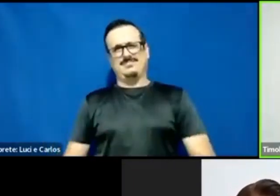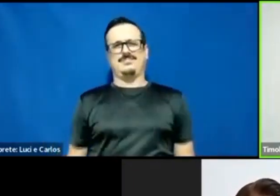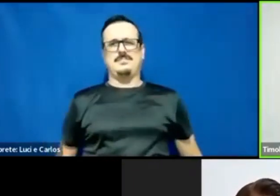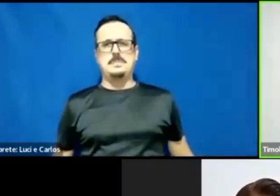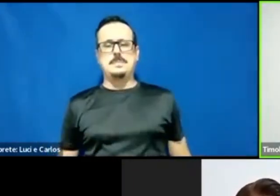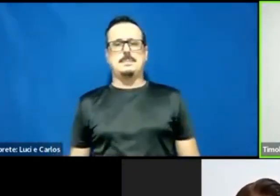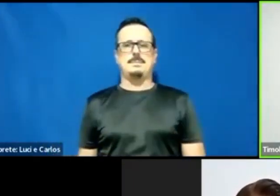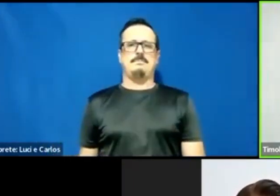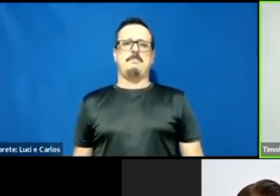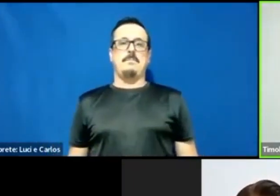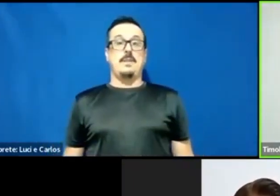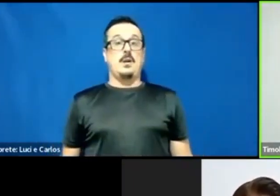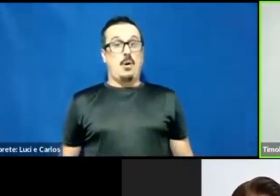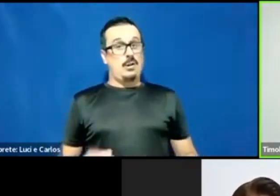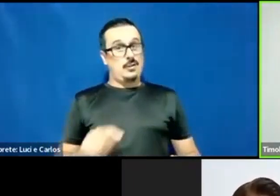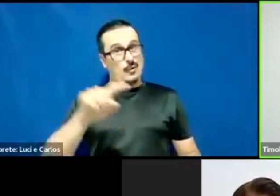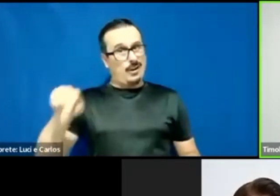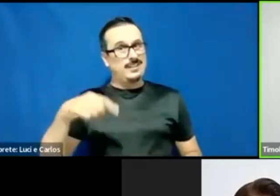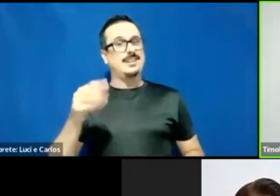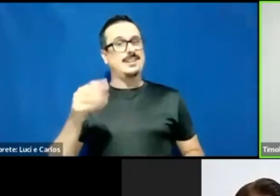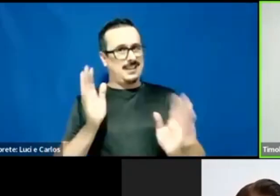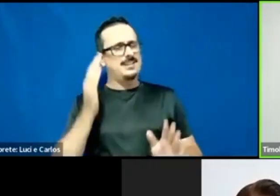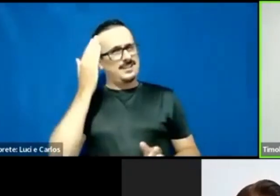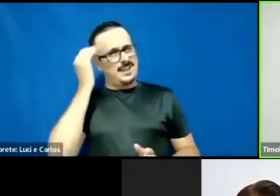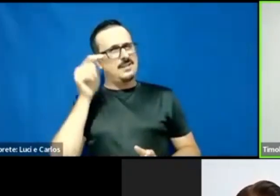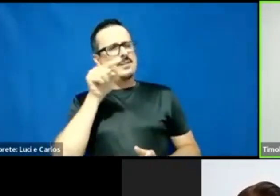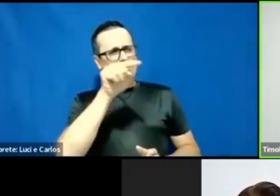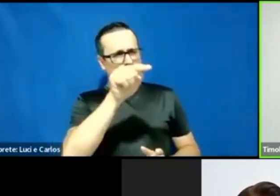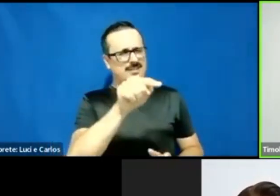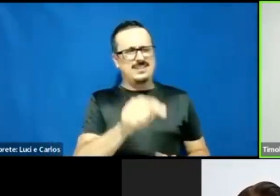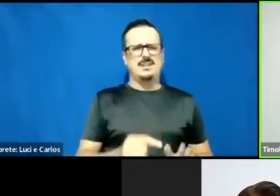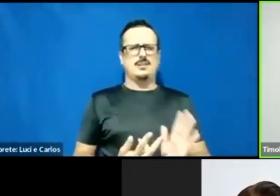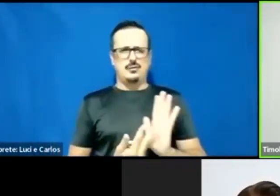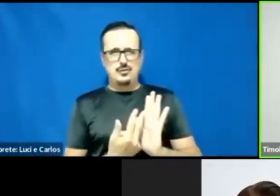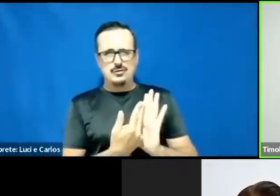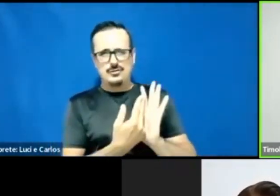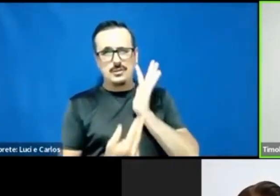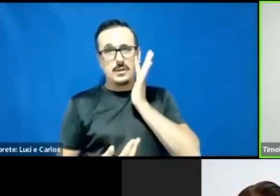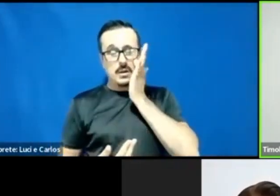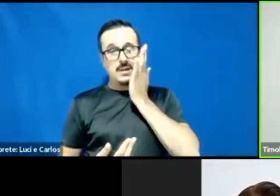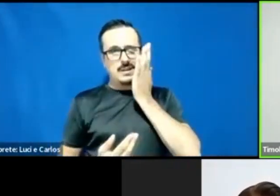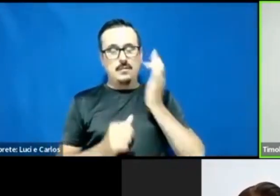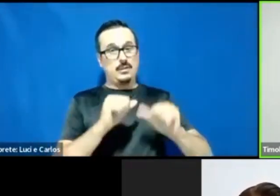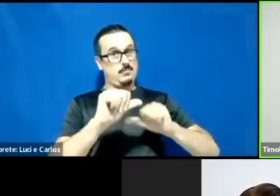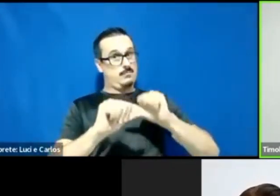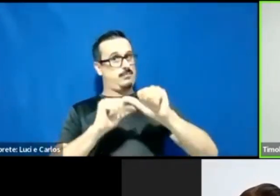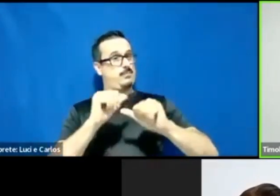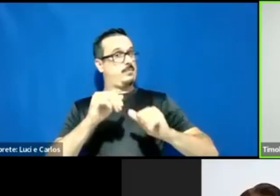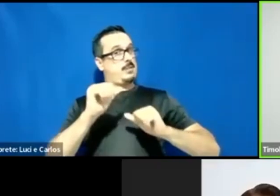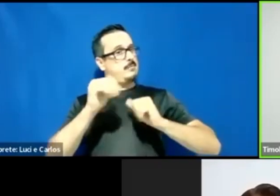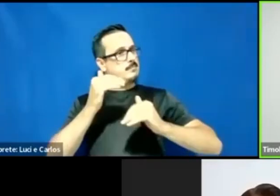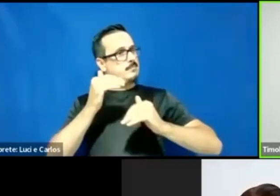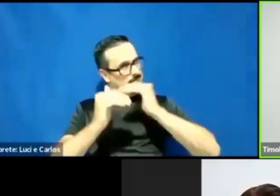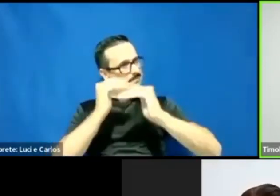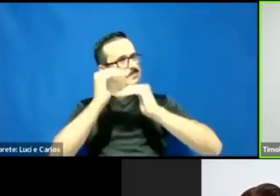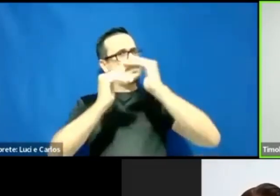perto o seu caso, a recuperação da sua cirurgia do câncer foi muito melhor, inclusive com o tempo